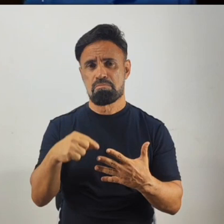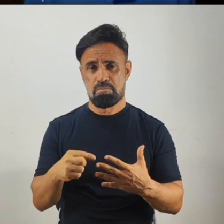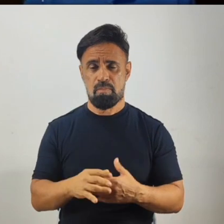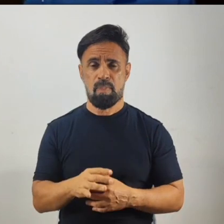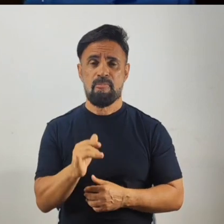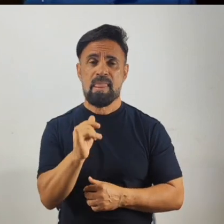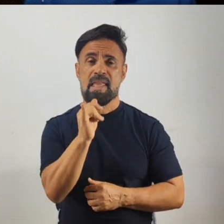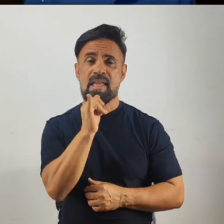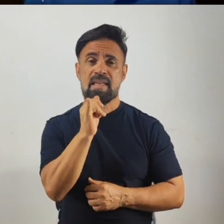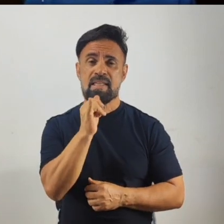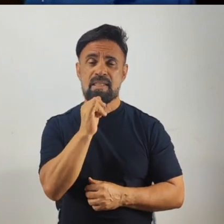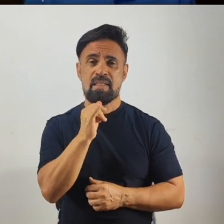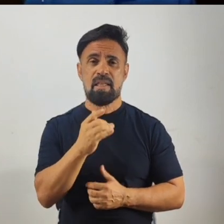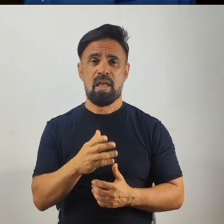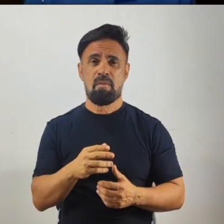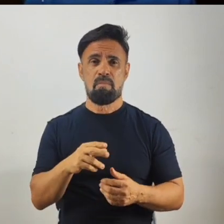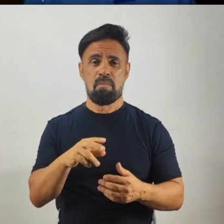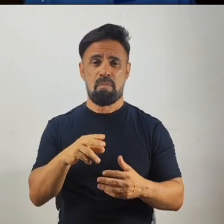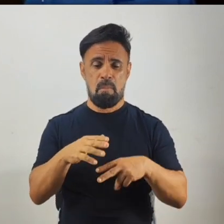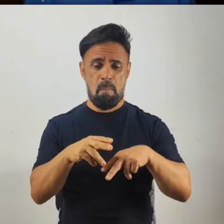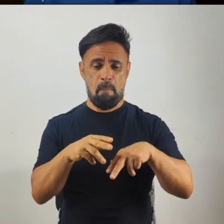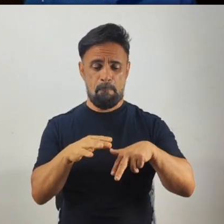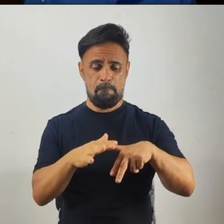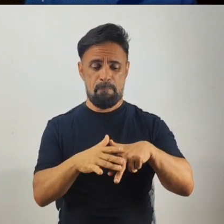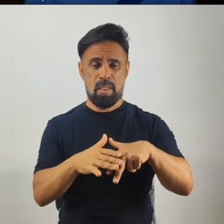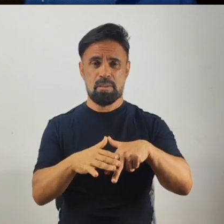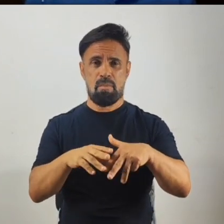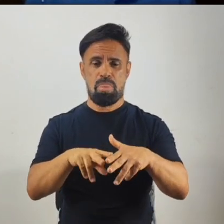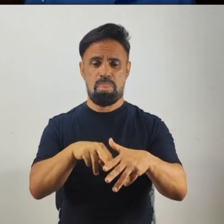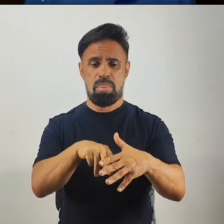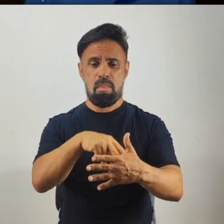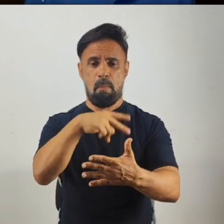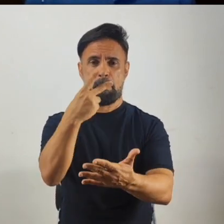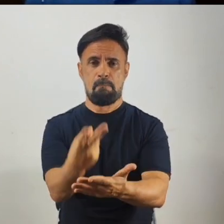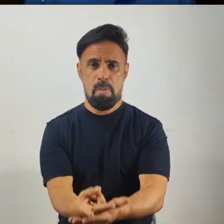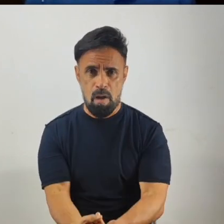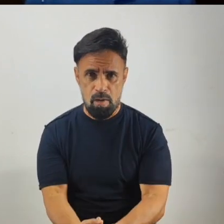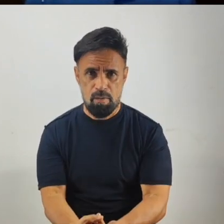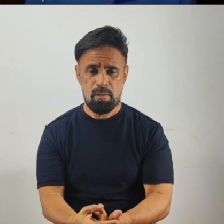incidentes nós poderíamos citar? Como exemplo, queda de paciente,